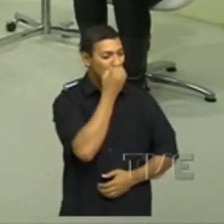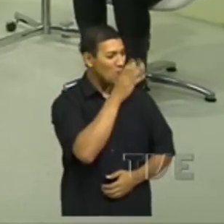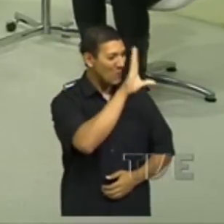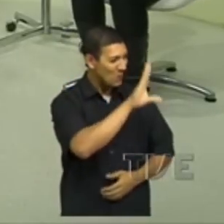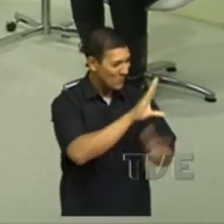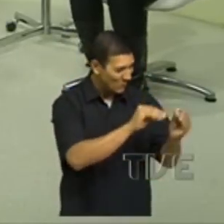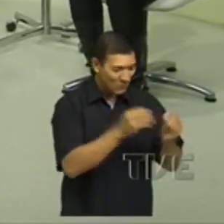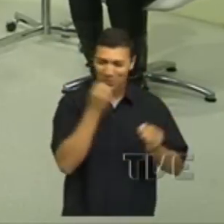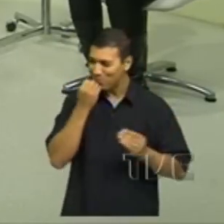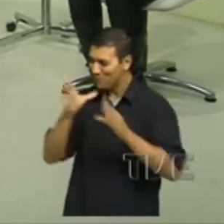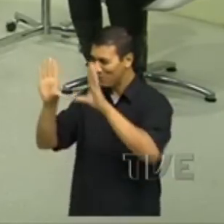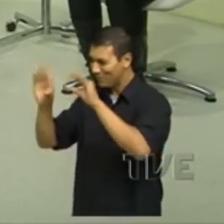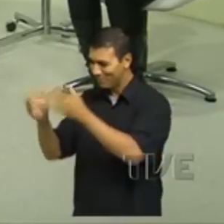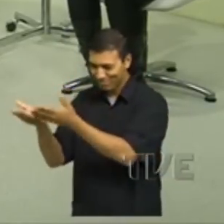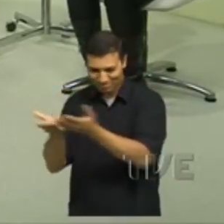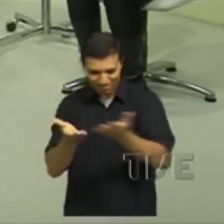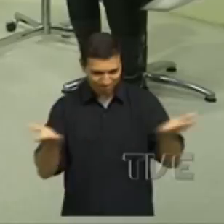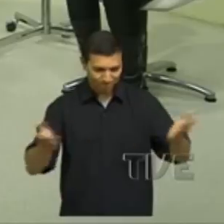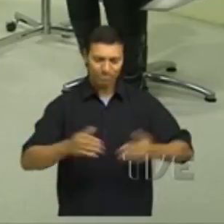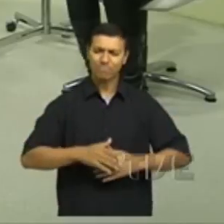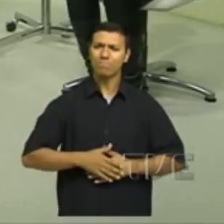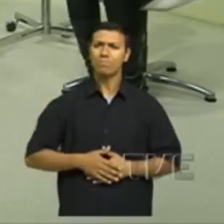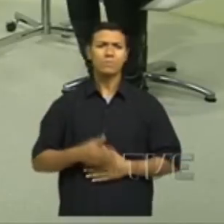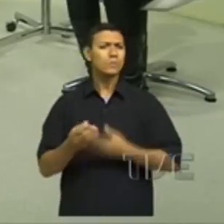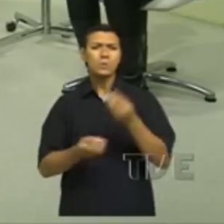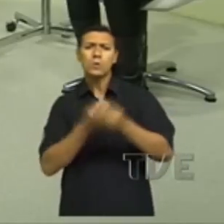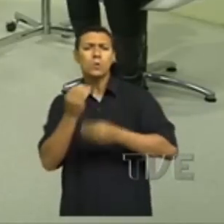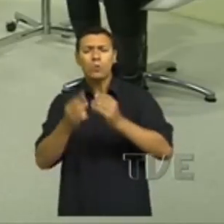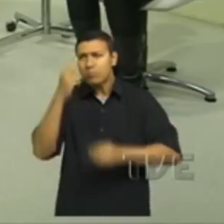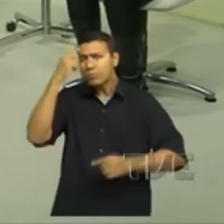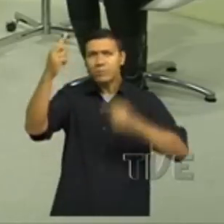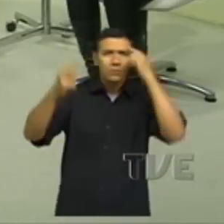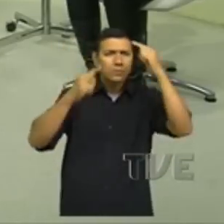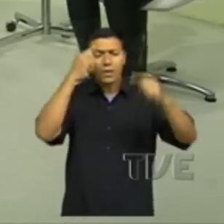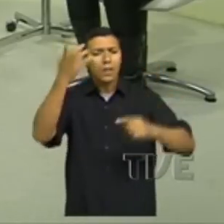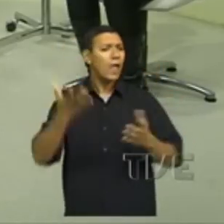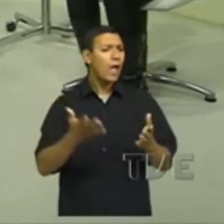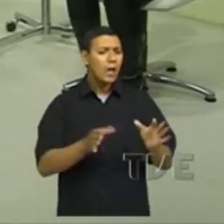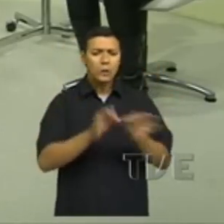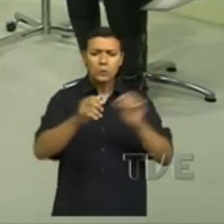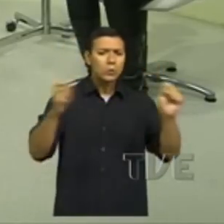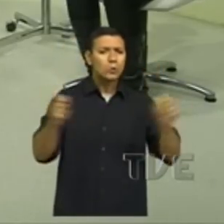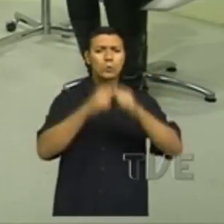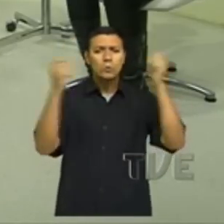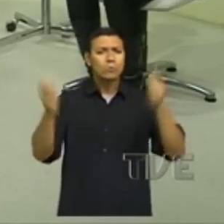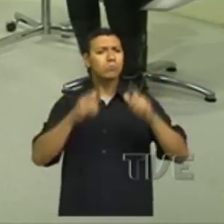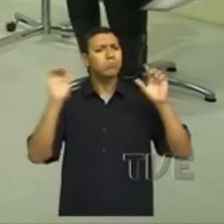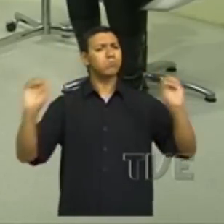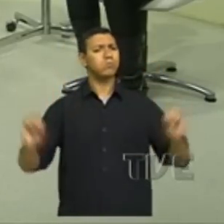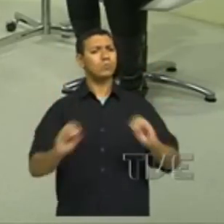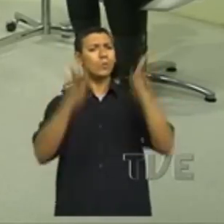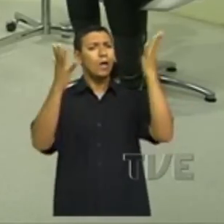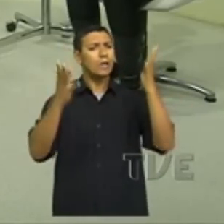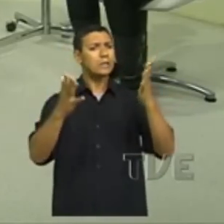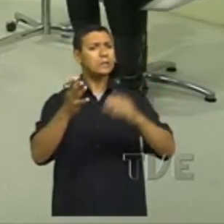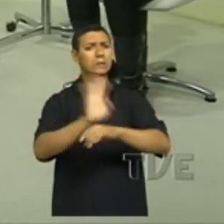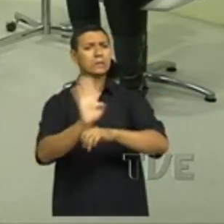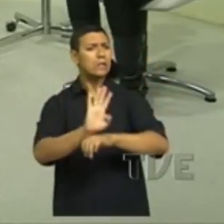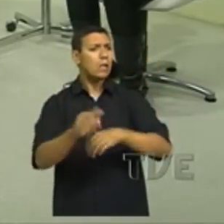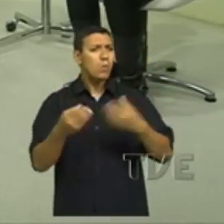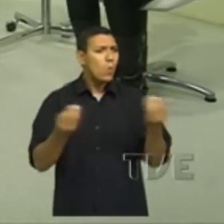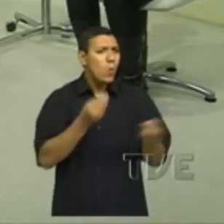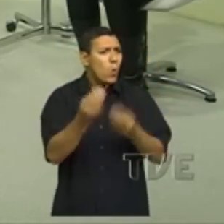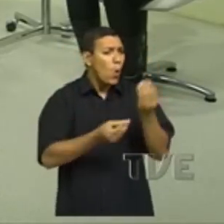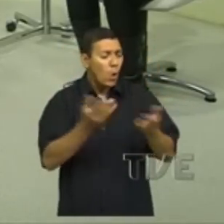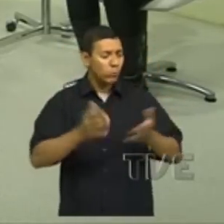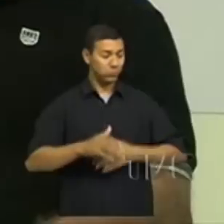Boa noite. Sidney, como surgiu, então, essa ideia do Festival de Cinema Acessível? Bom, essa